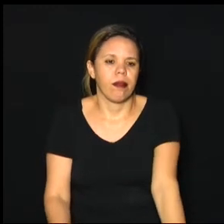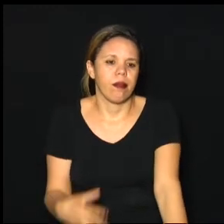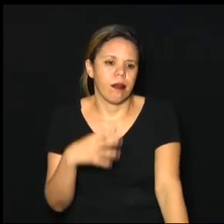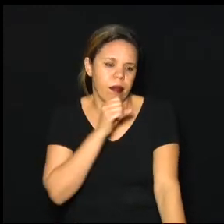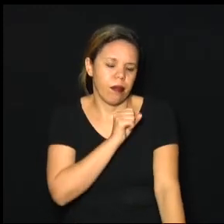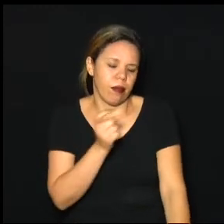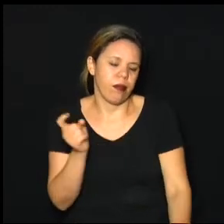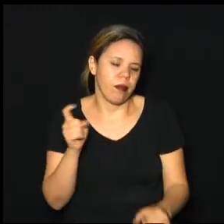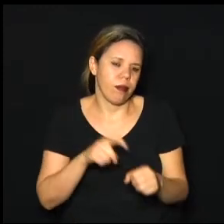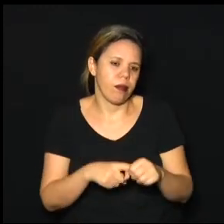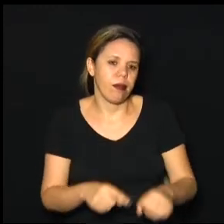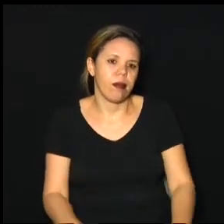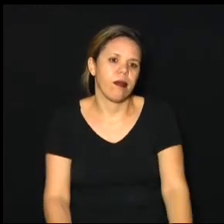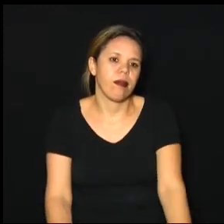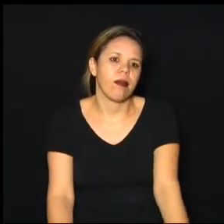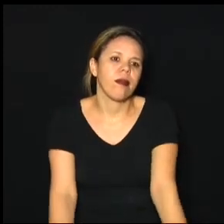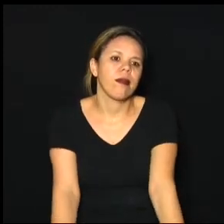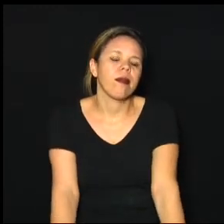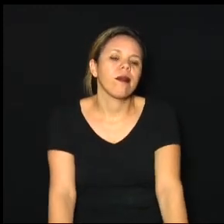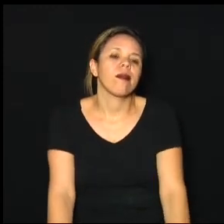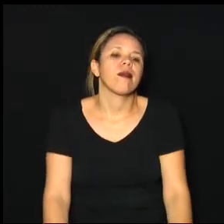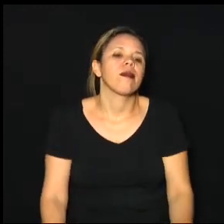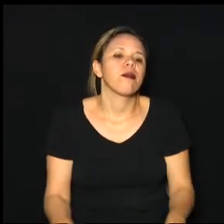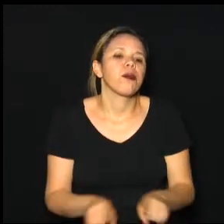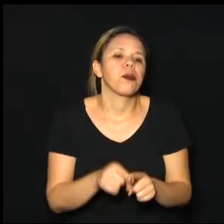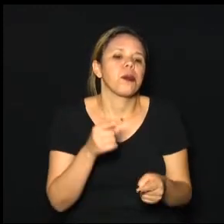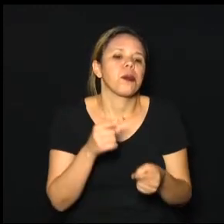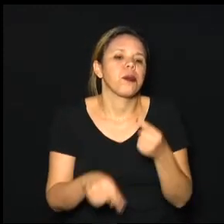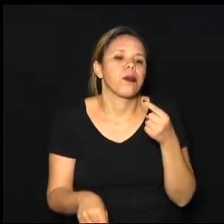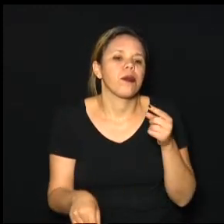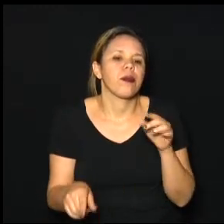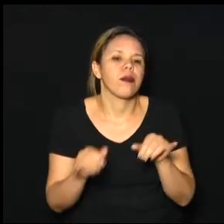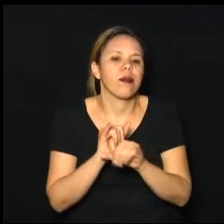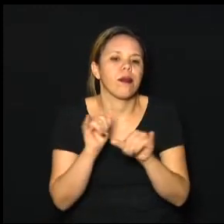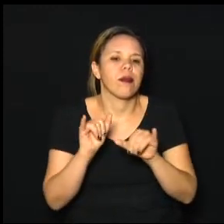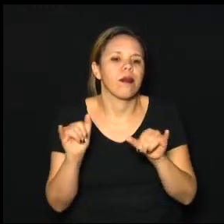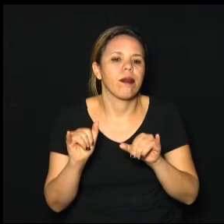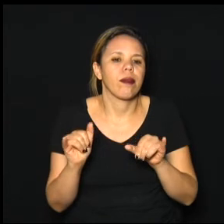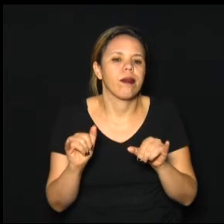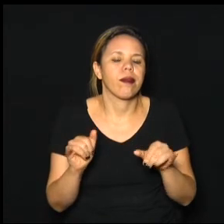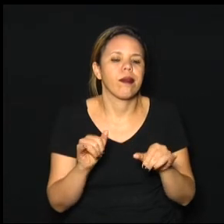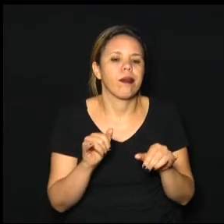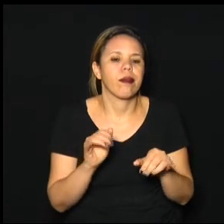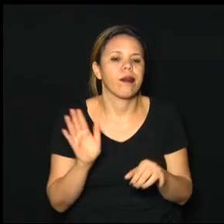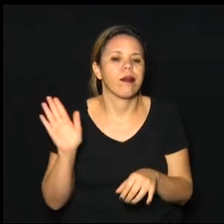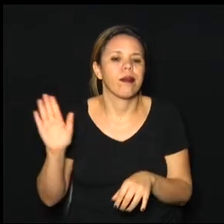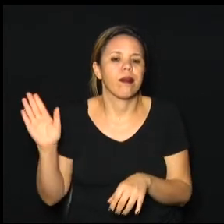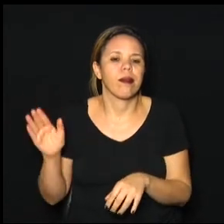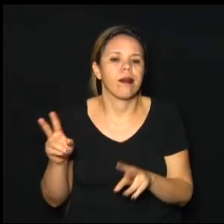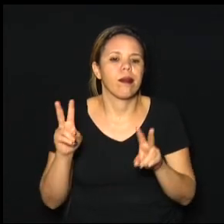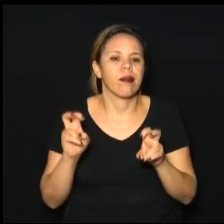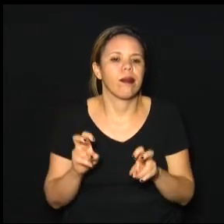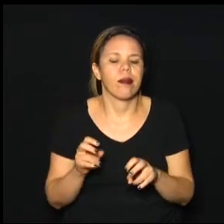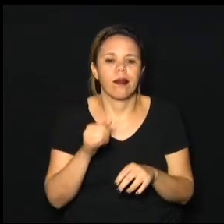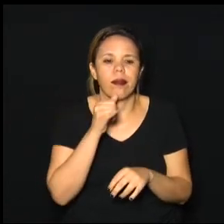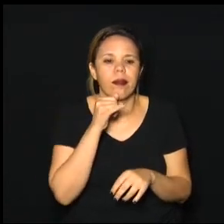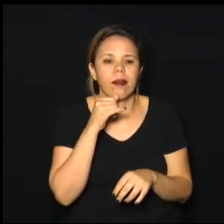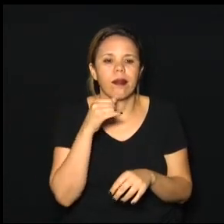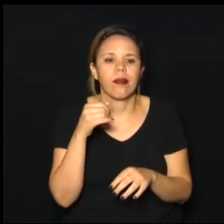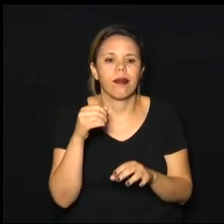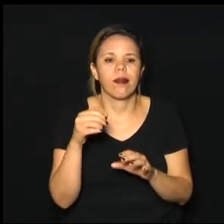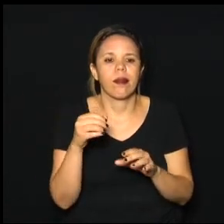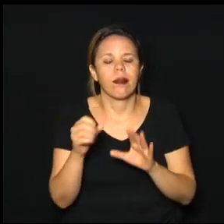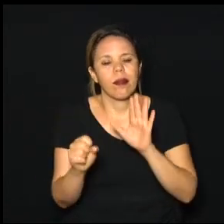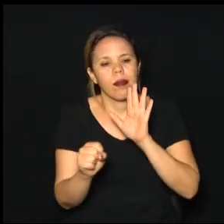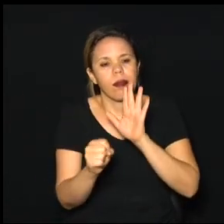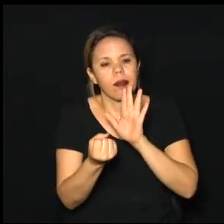eu vou voltar. Também é vedado as propagandas eleitorais que desrespeitem os símbolos nacionais.